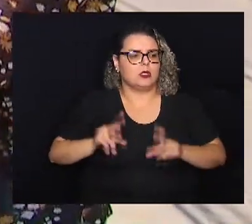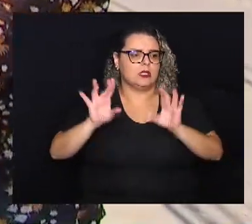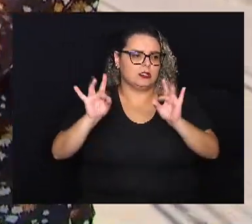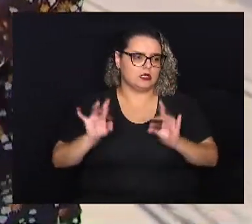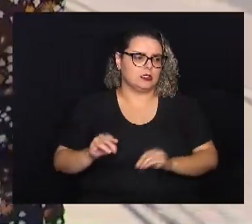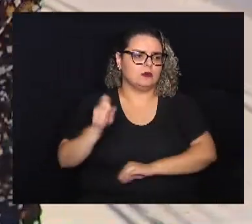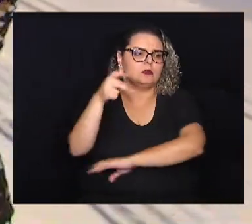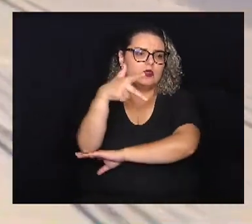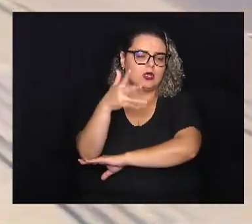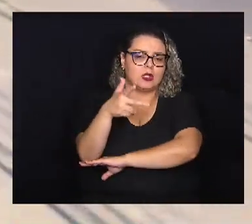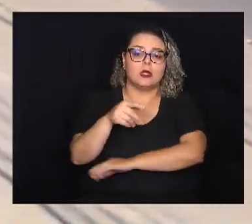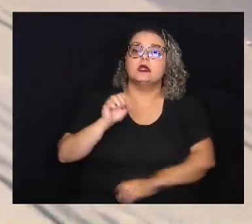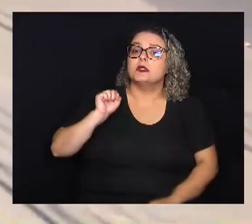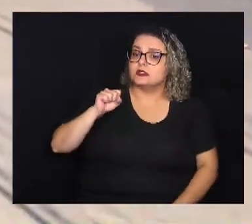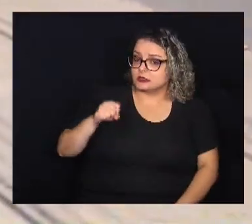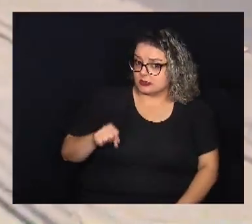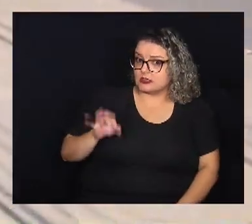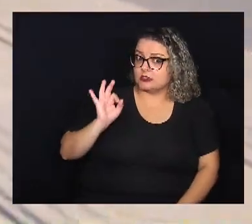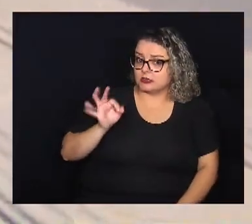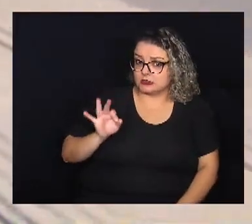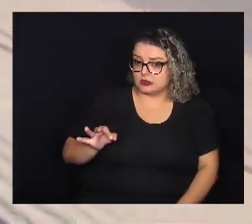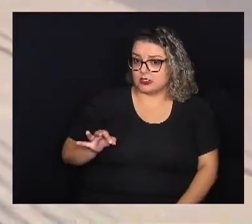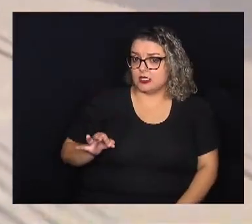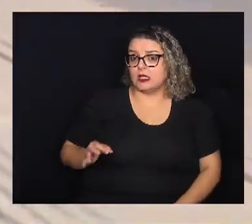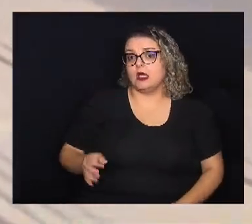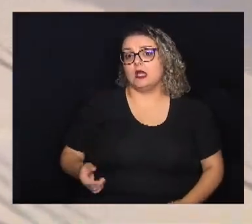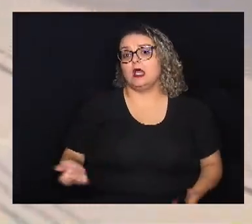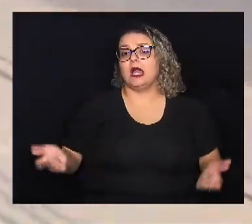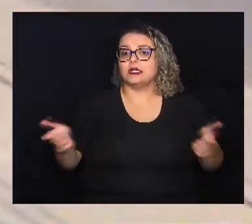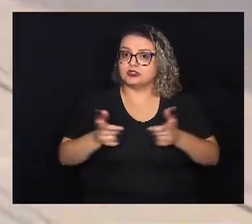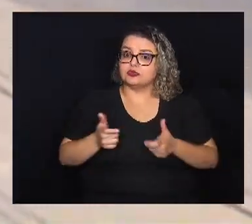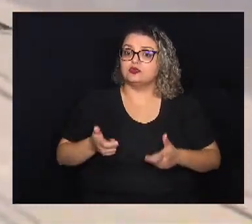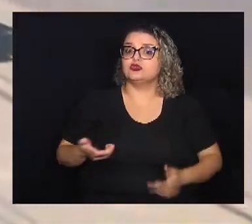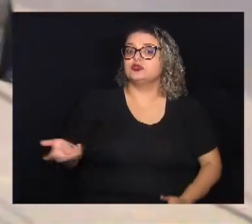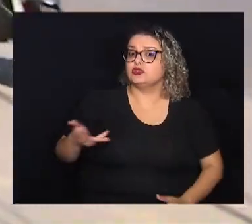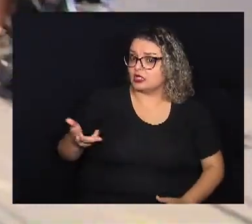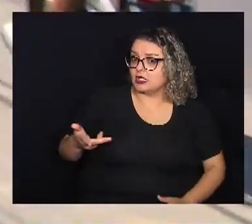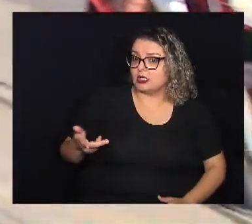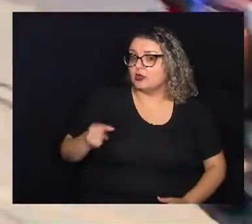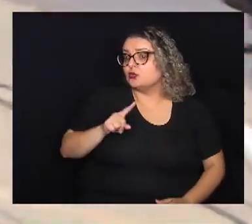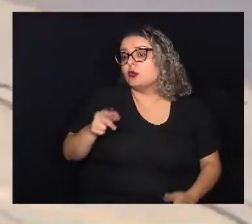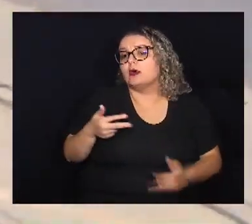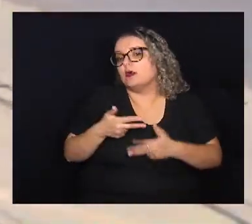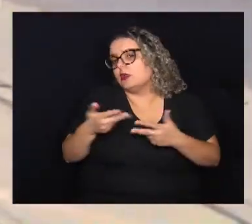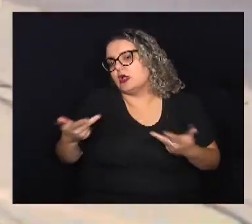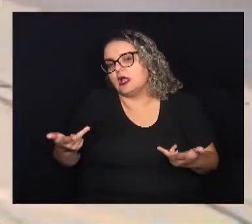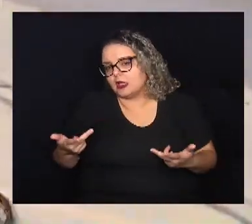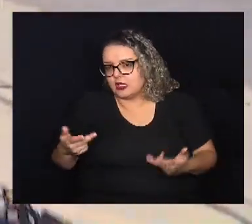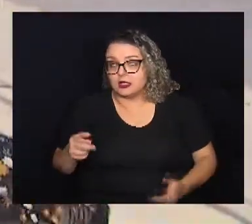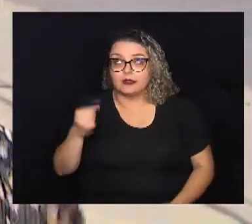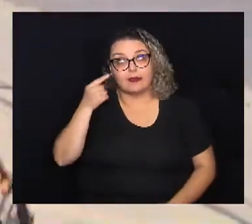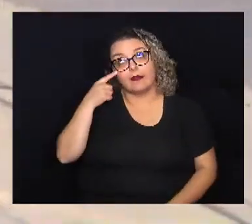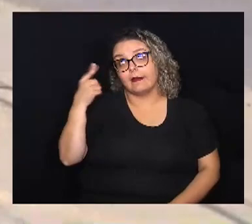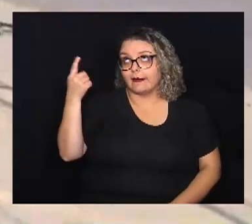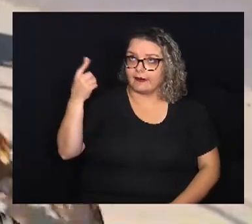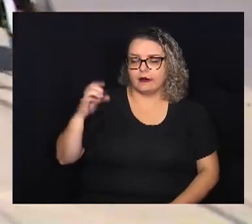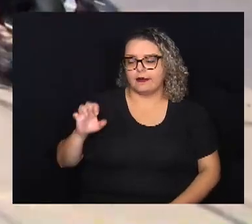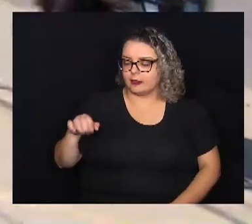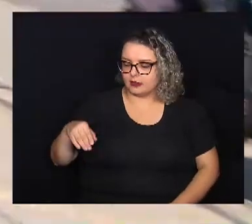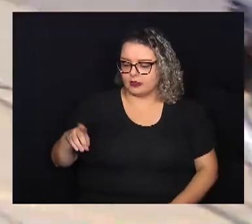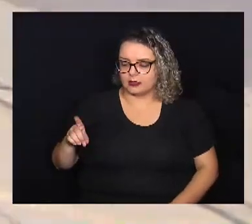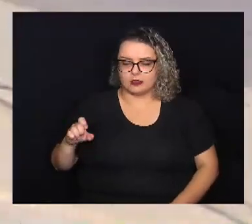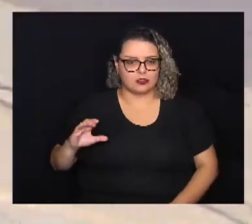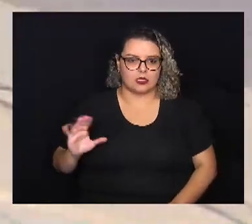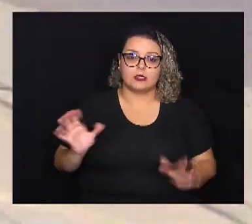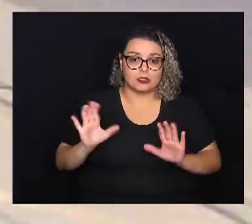Isso mesmo. A redução da velocidade, ela inclusive não é uma coisa que veio, que a Indec inventou, né? A Organização